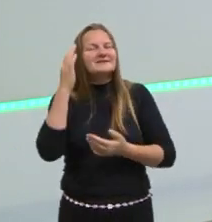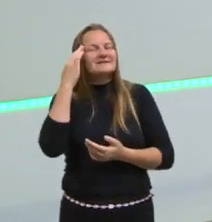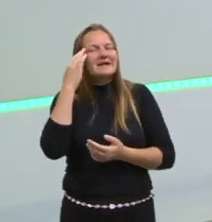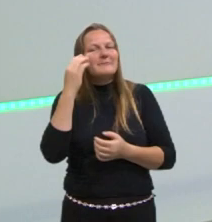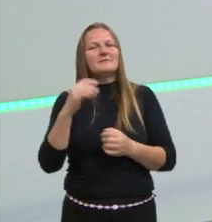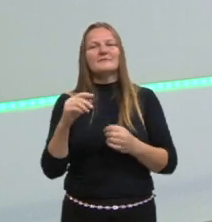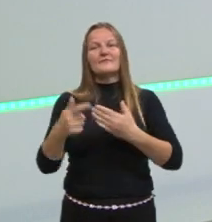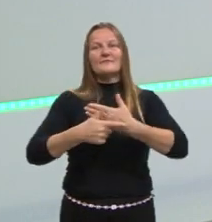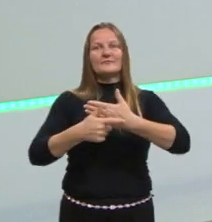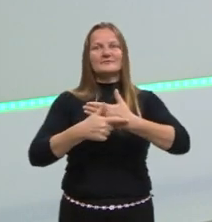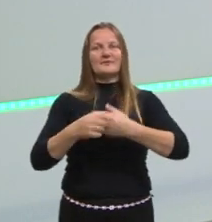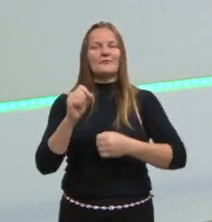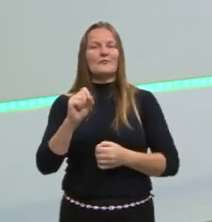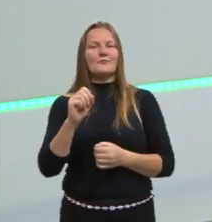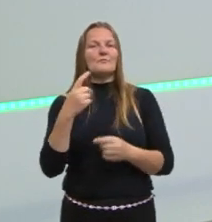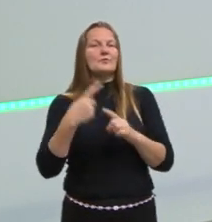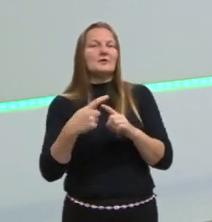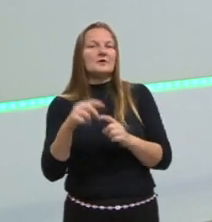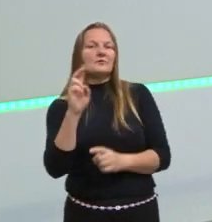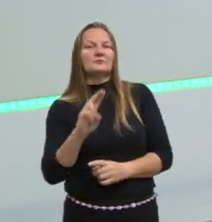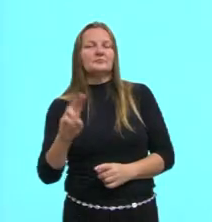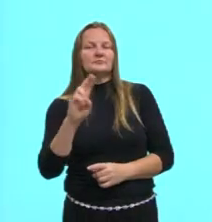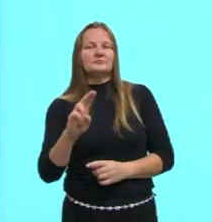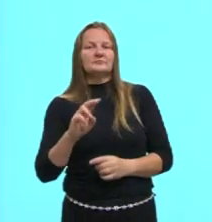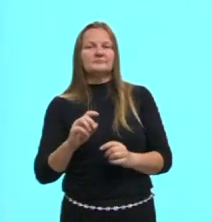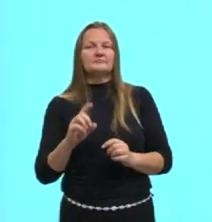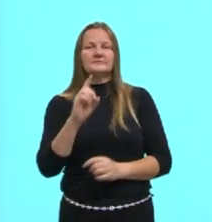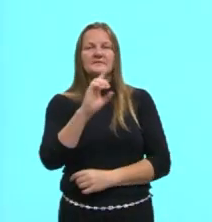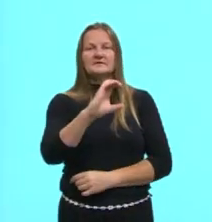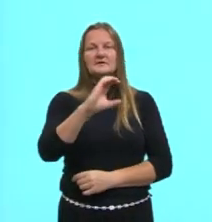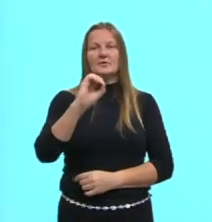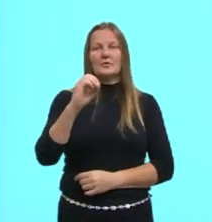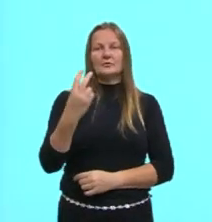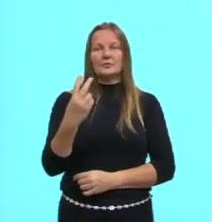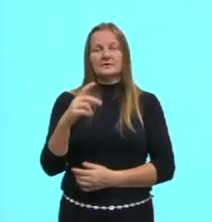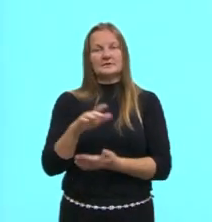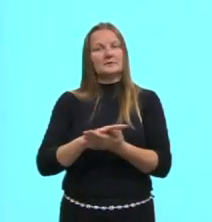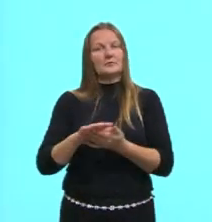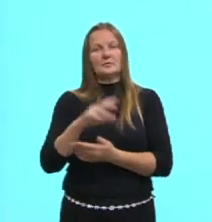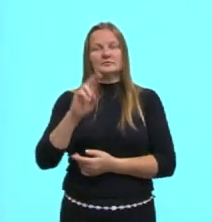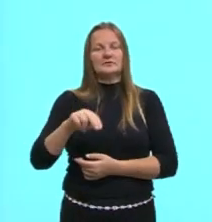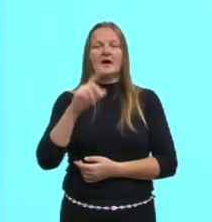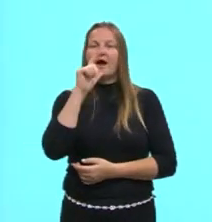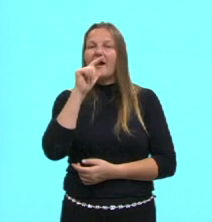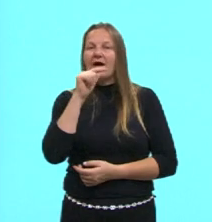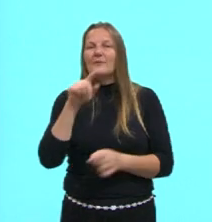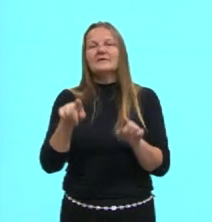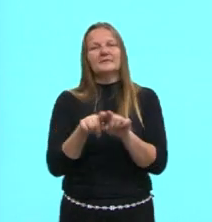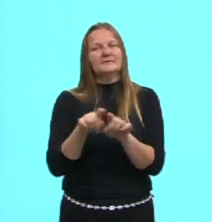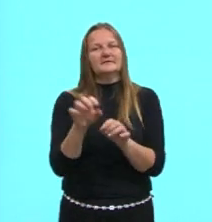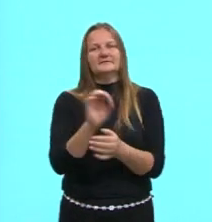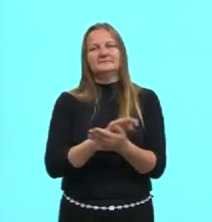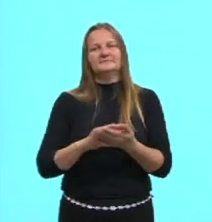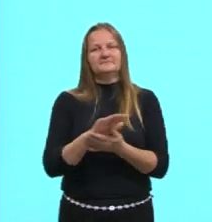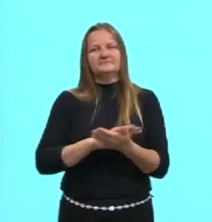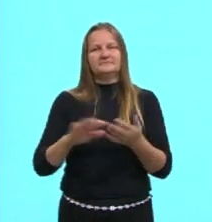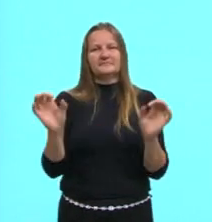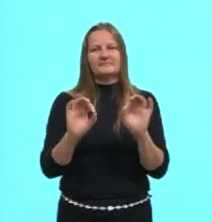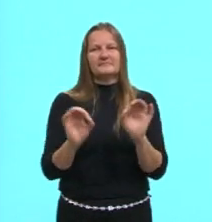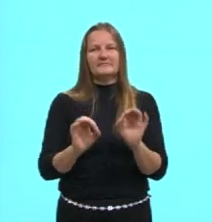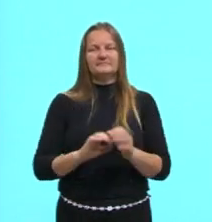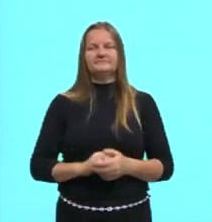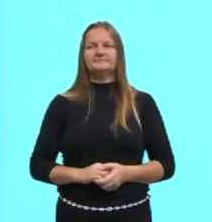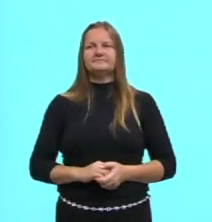inorgânicos né como o dióxido de carbono que a gente sabe que não é um combustível e nem água então é só os inorgânicos também